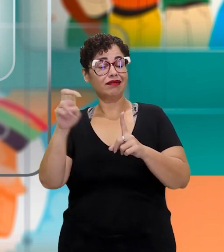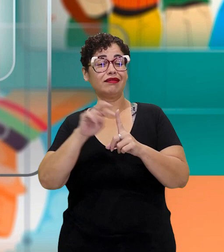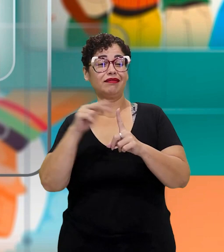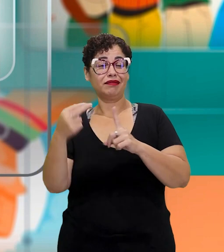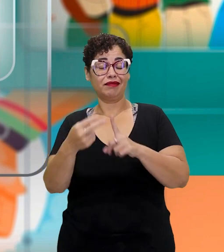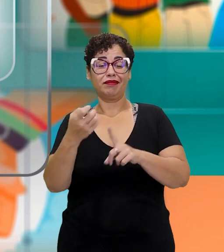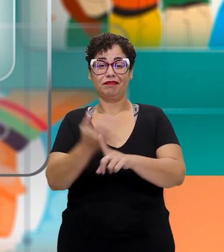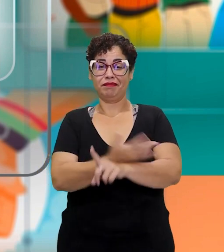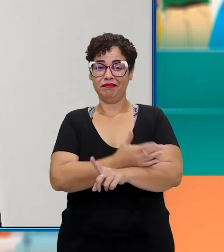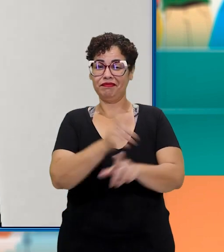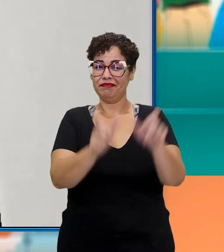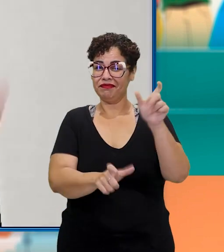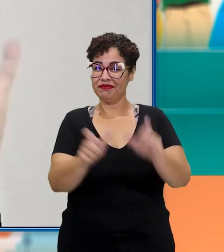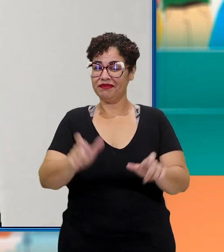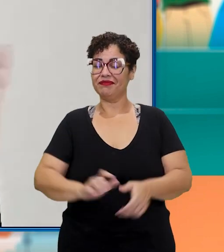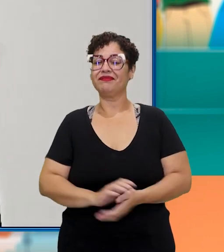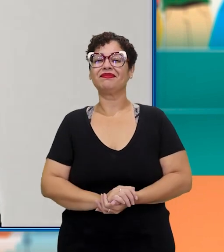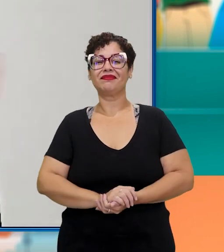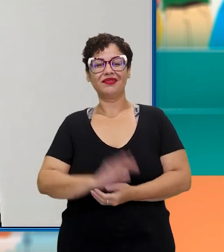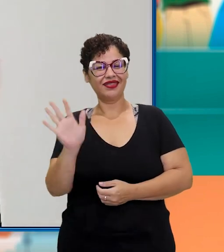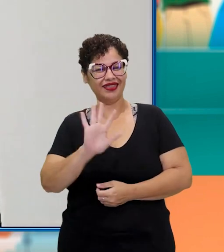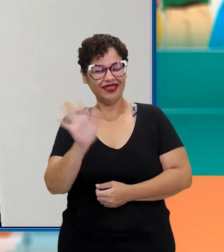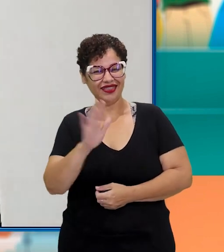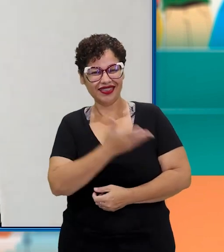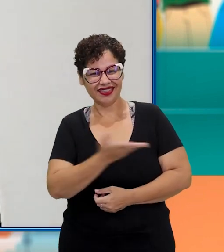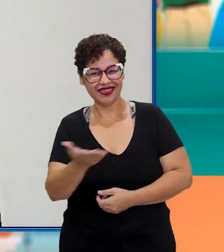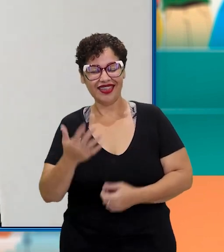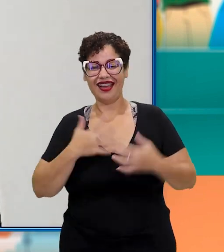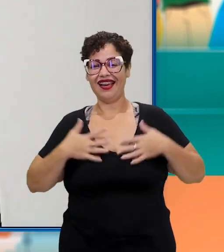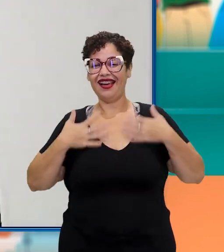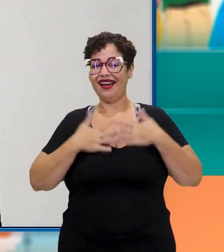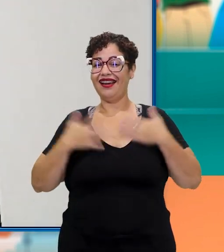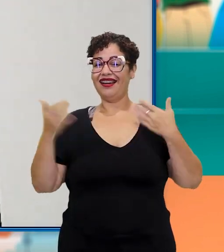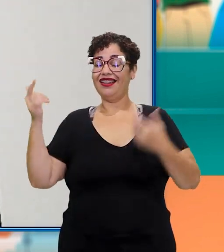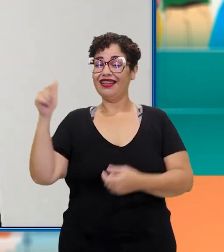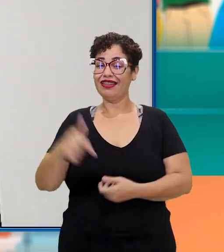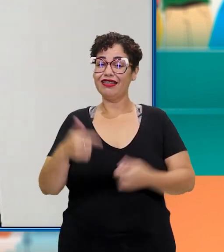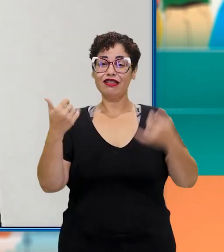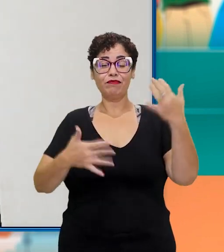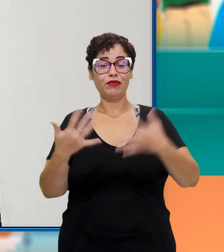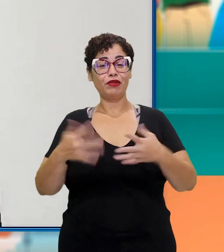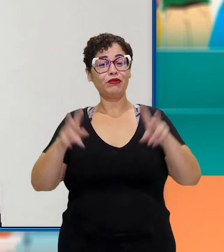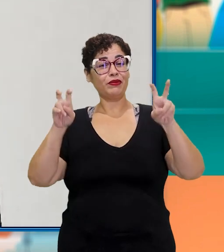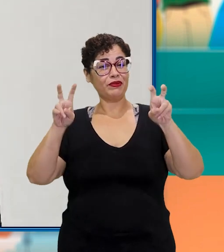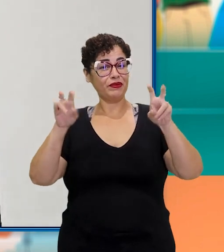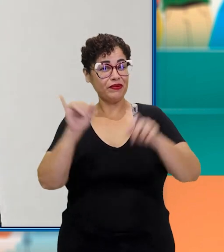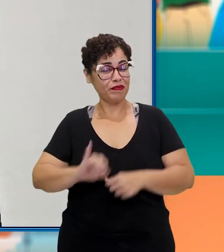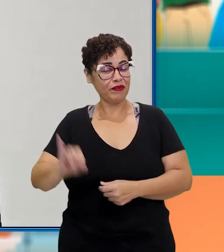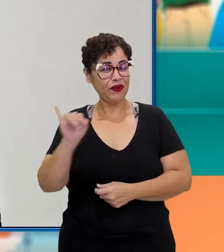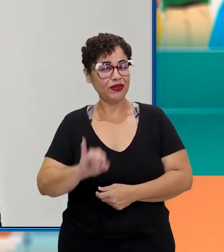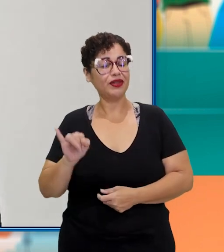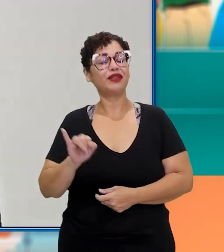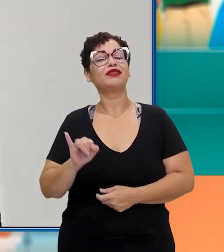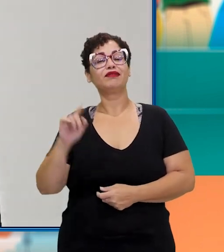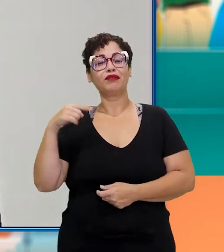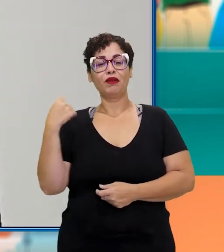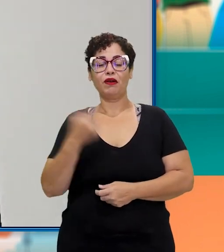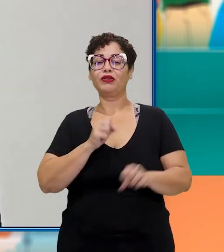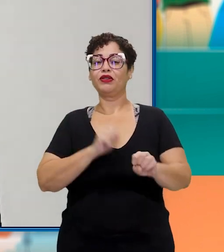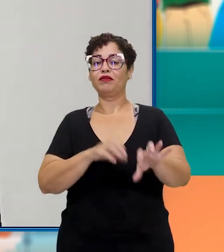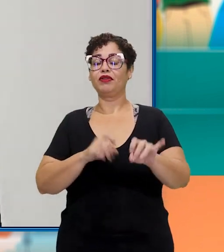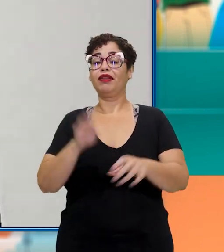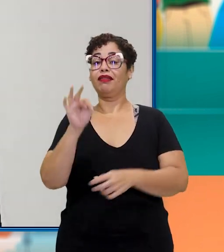socioemocional em indivíduos? Oi, pessoal! Oi, Dani! Que alegria estar aqui para falarmos desse assunto tão importante para